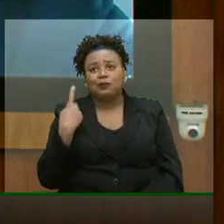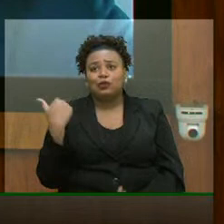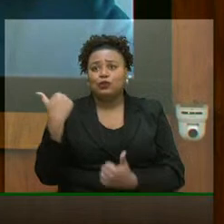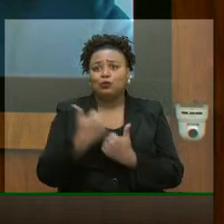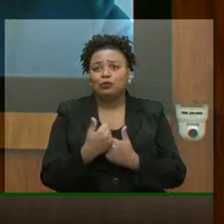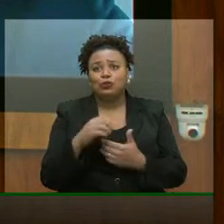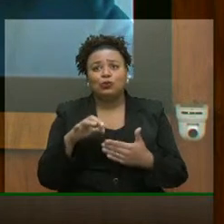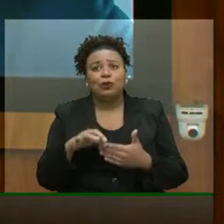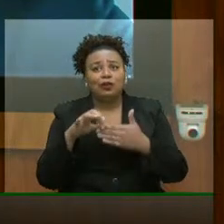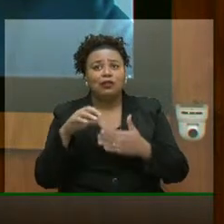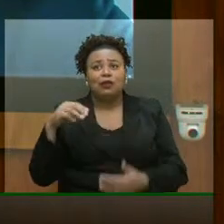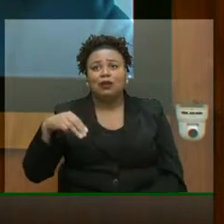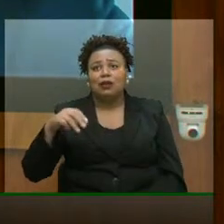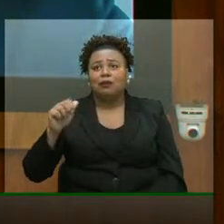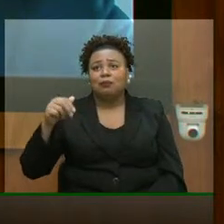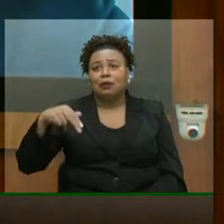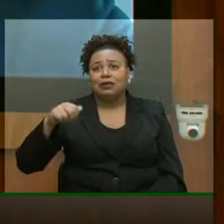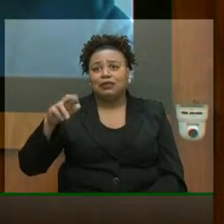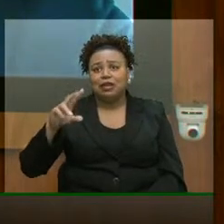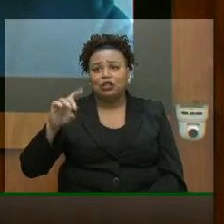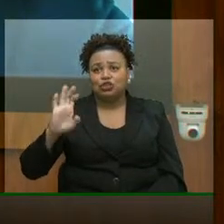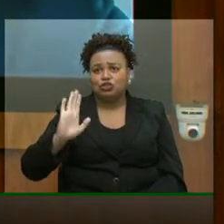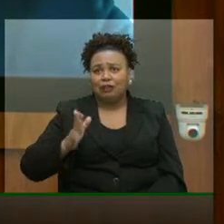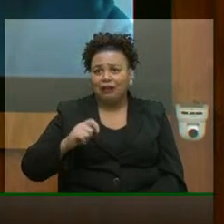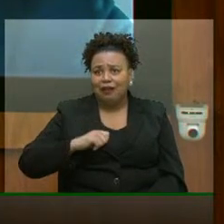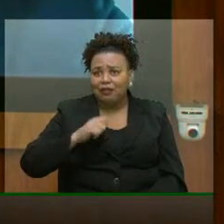substituindo o líder Mainardi, presidente. Se é possível ainda?